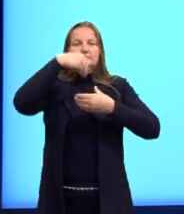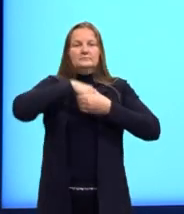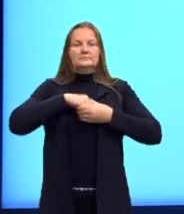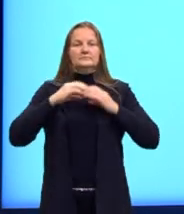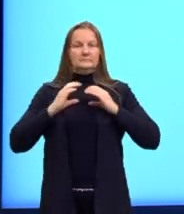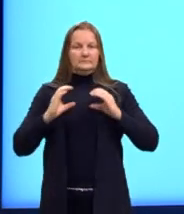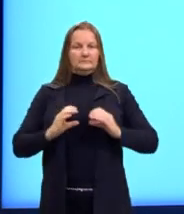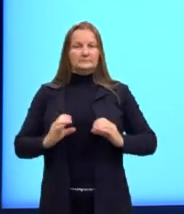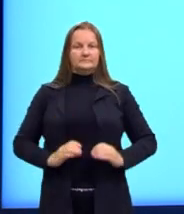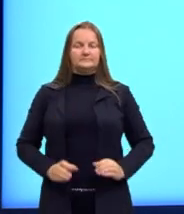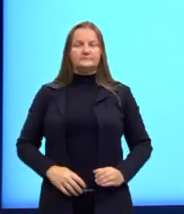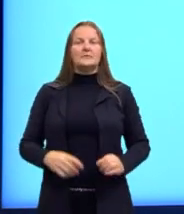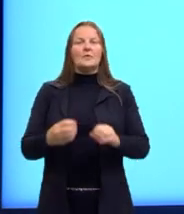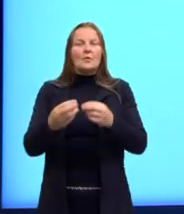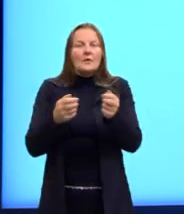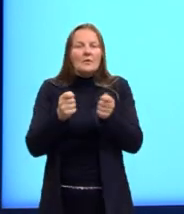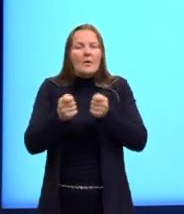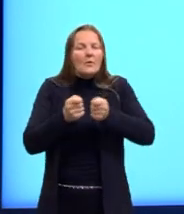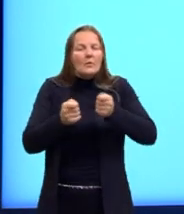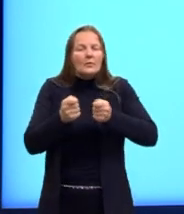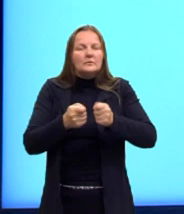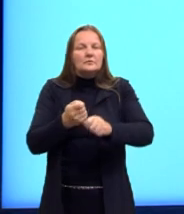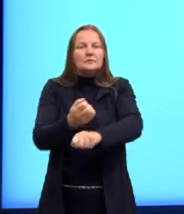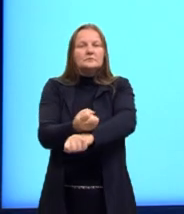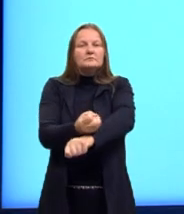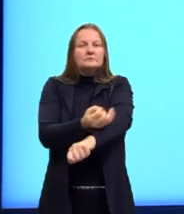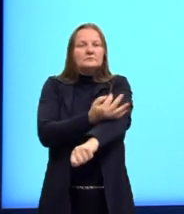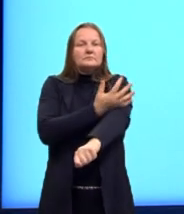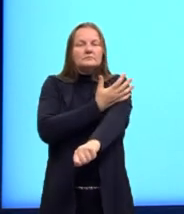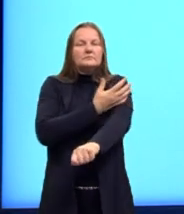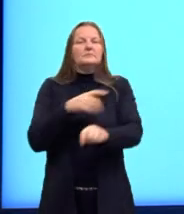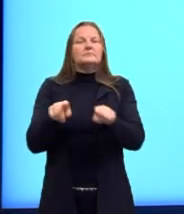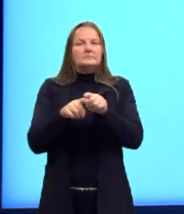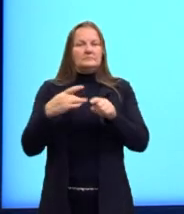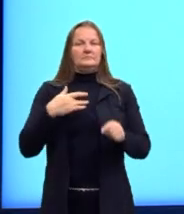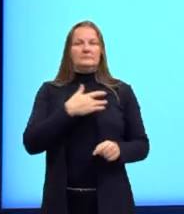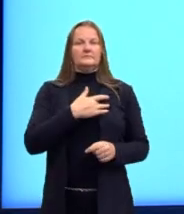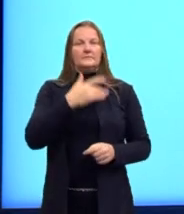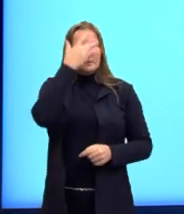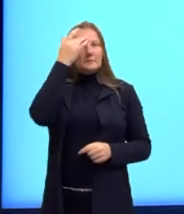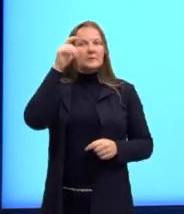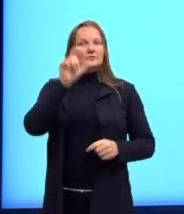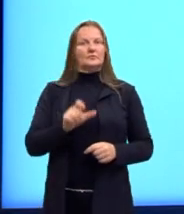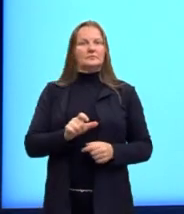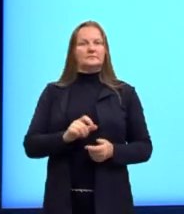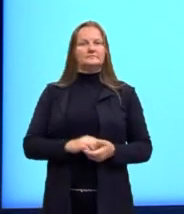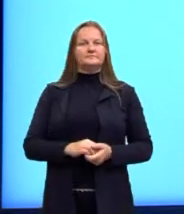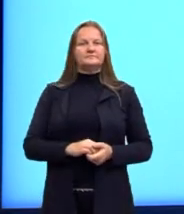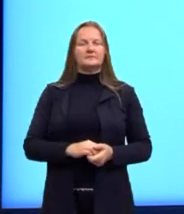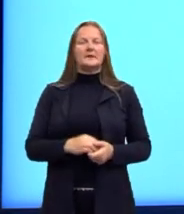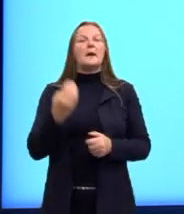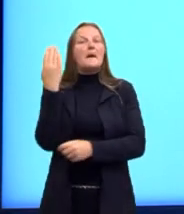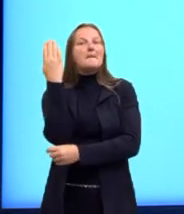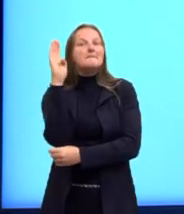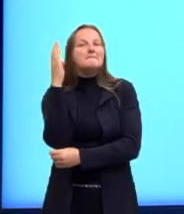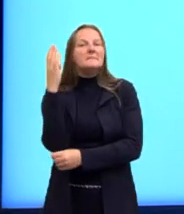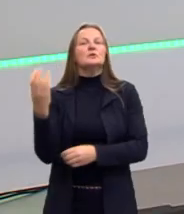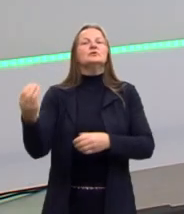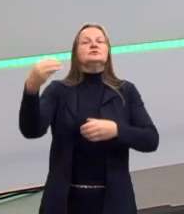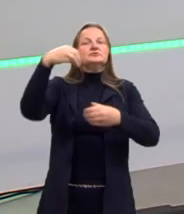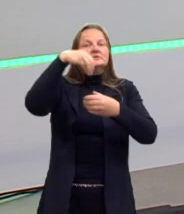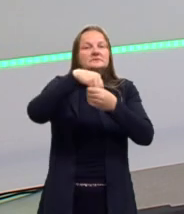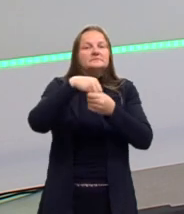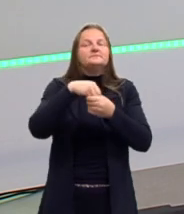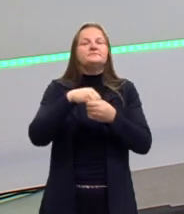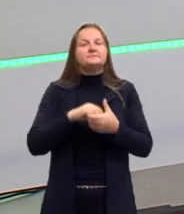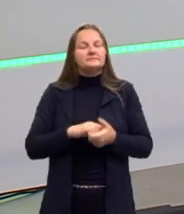regular o estado emocional e a saúde física das pessoas Olha aí a nossa biologia né